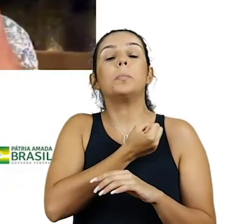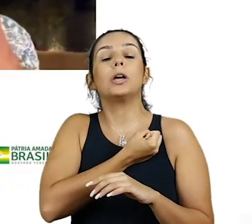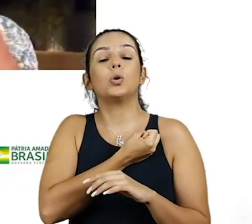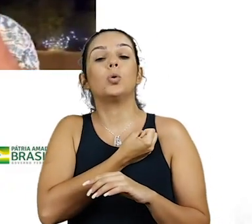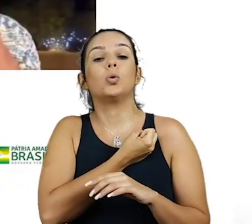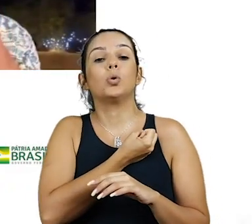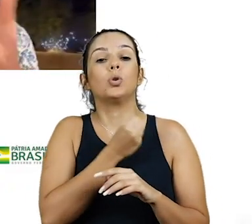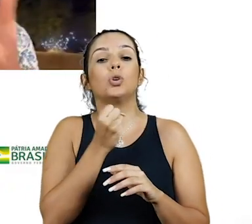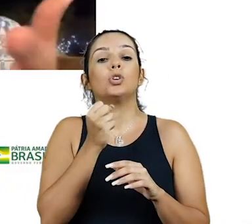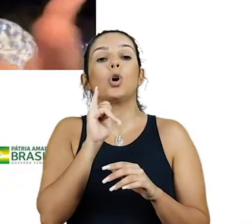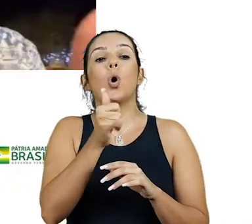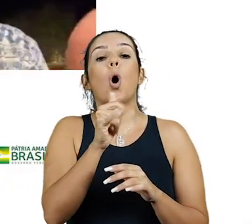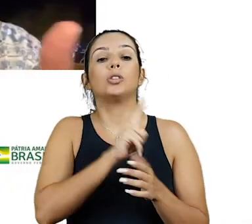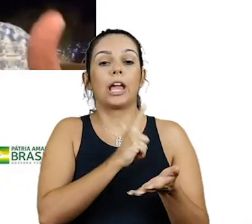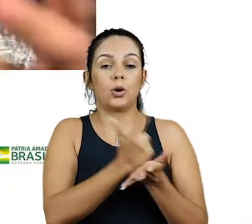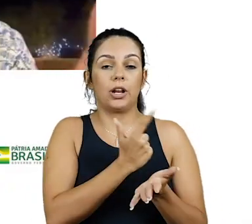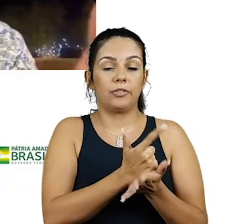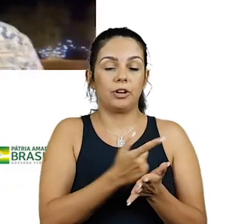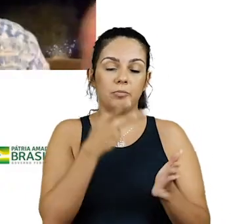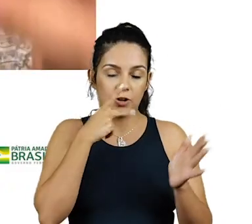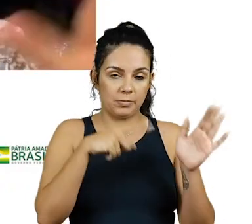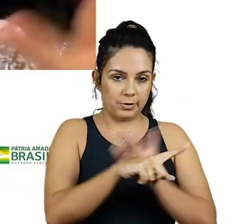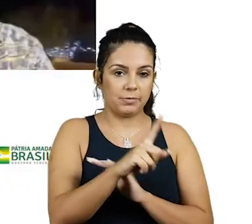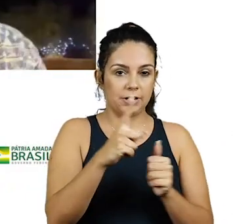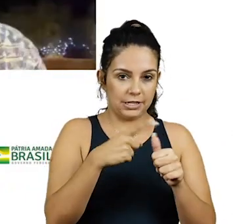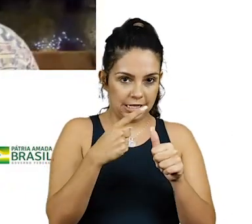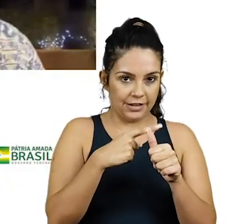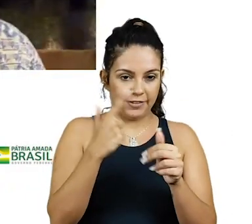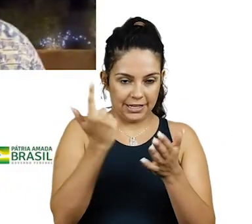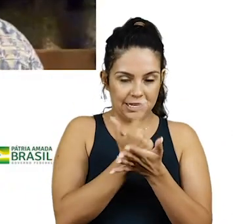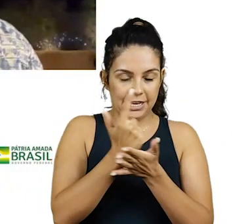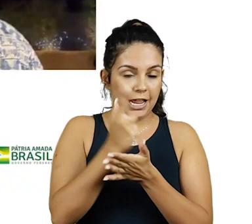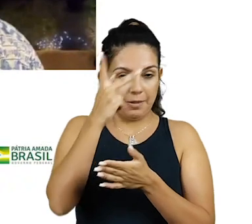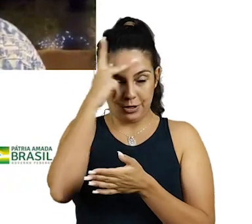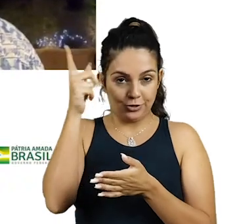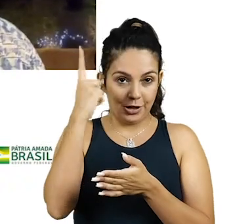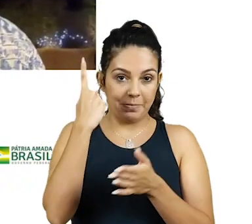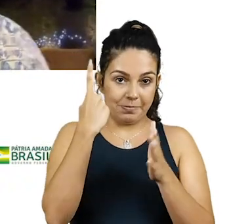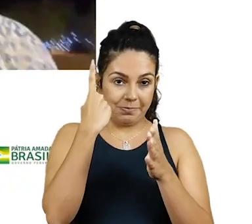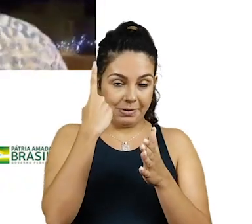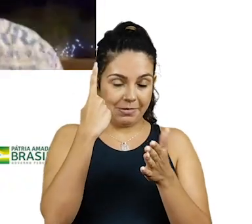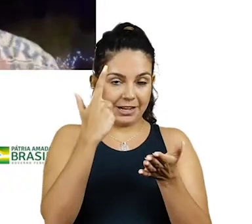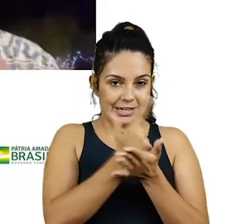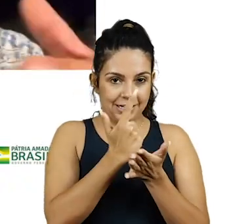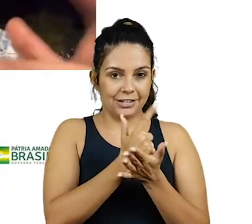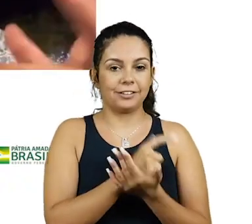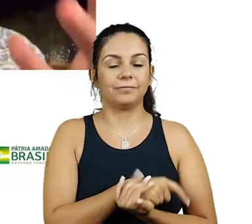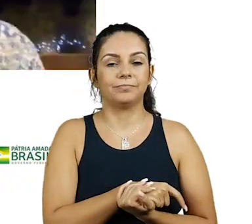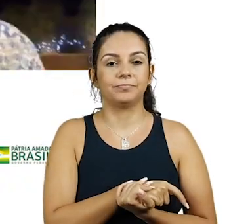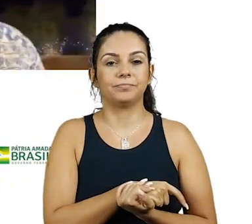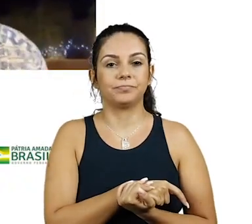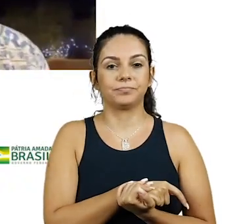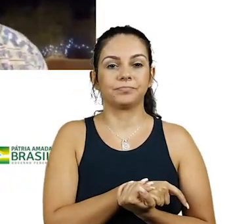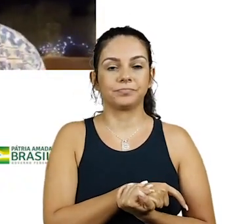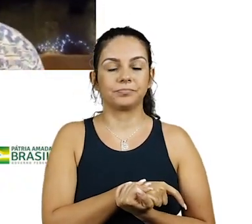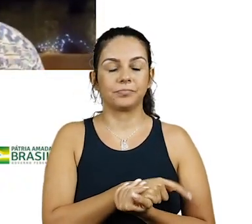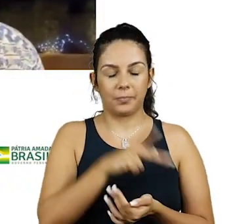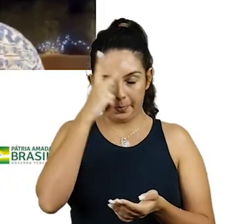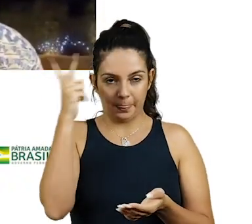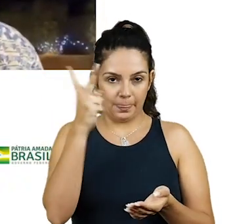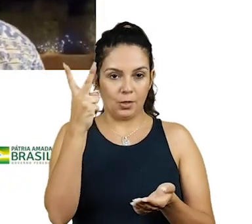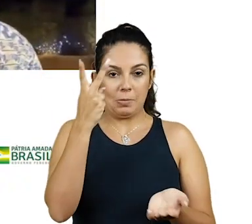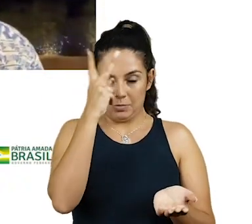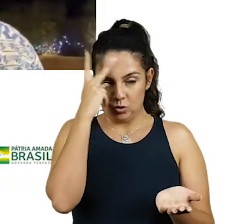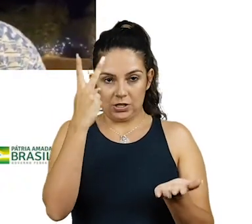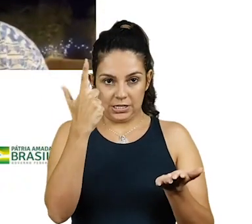com eles prontos, a pessoa que leu primeiro eles, que foi a Fernanda Scalzo, que é uma jornalista brilhante, e a Jaqueline Cantori, pessoas que eu agradeço especialmente